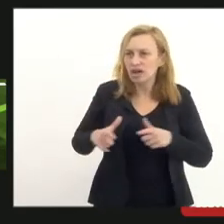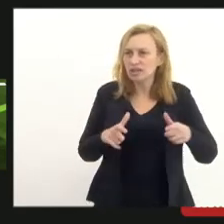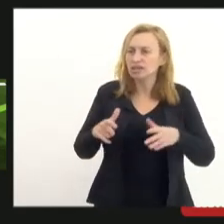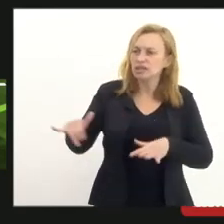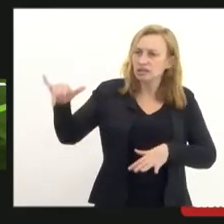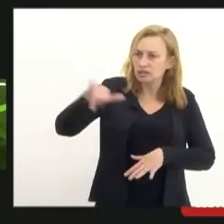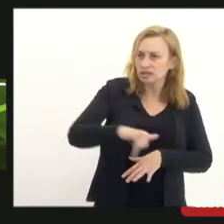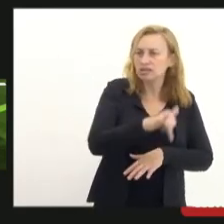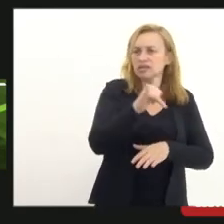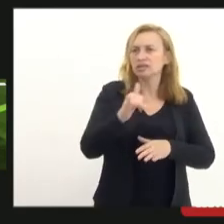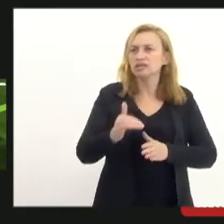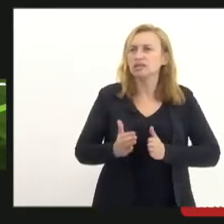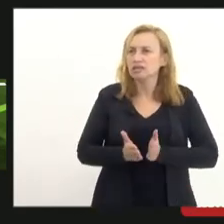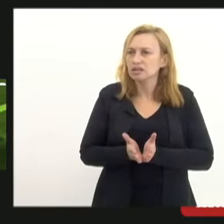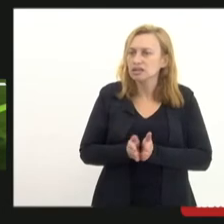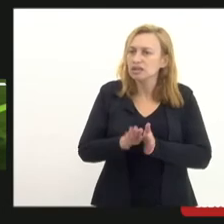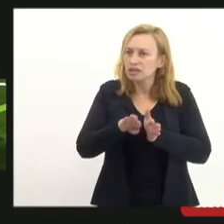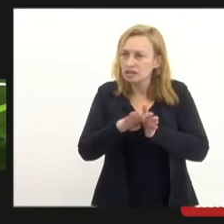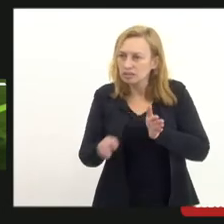e marítima. Então, com relação